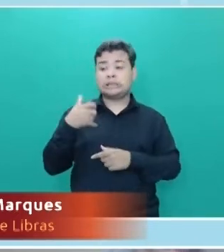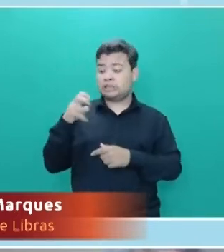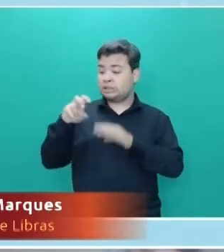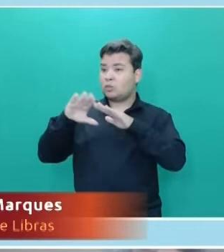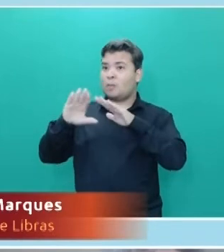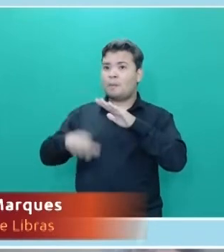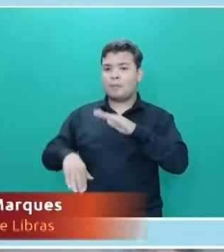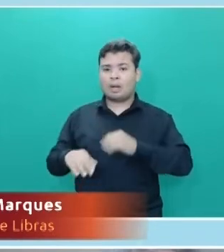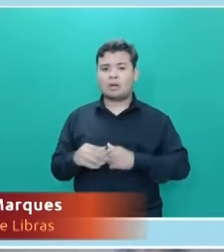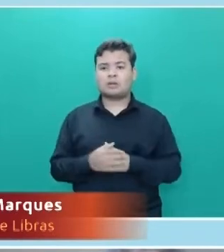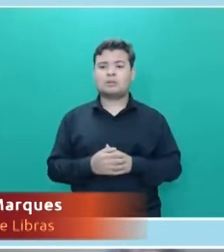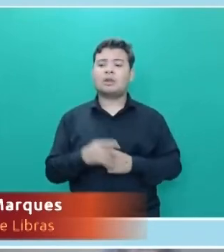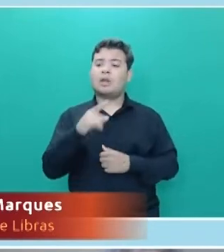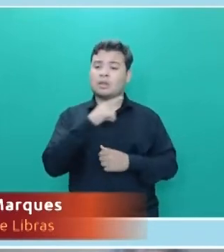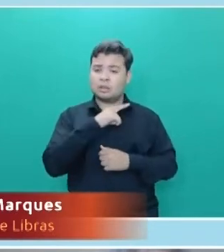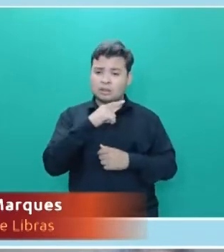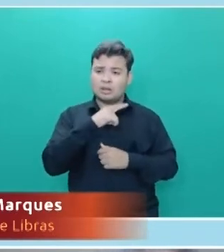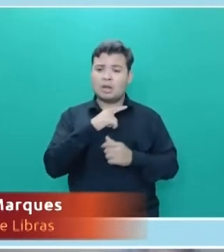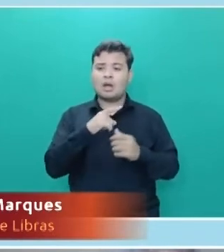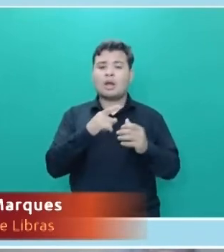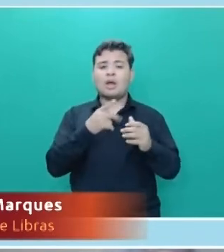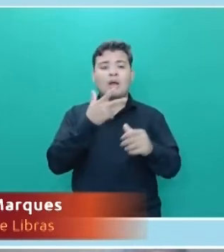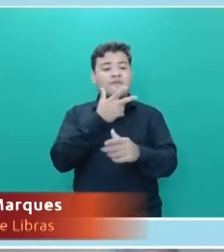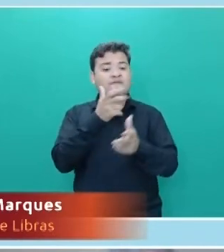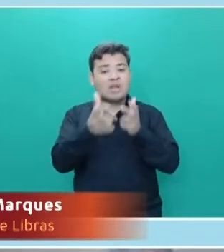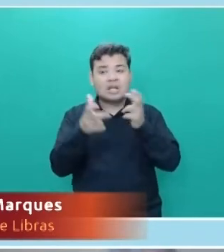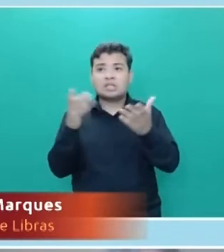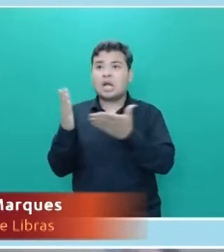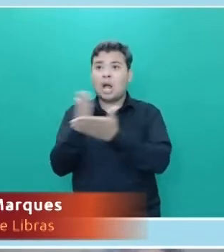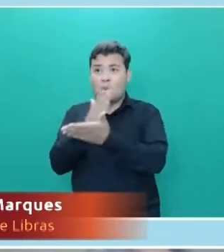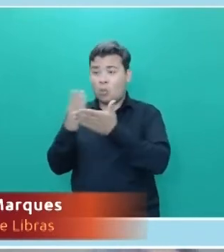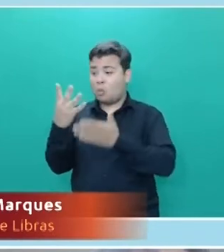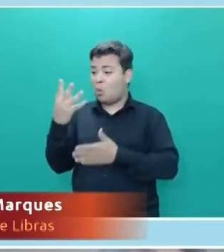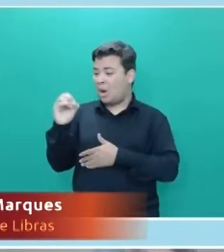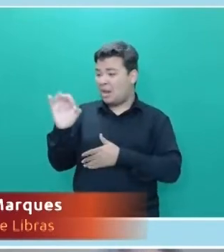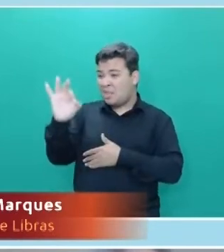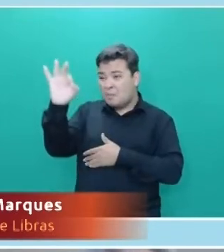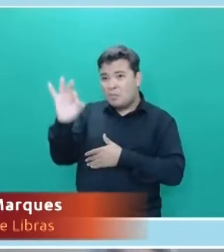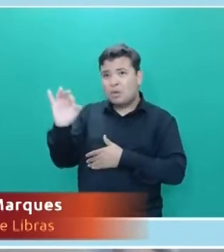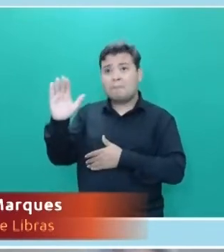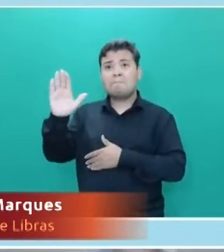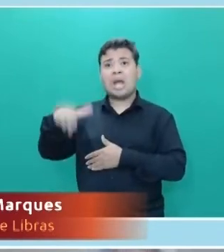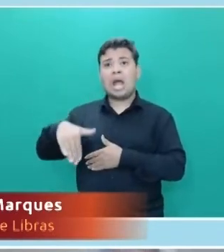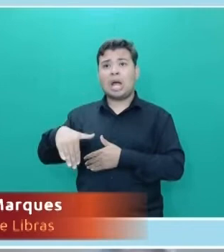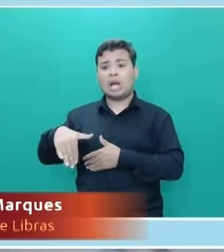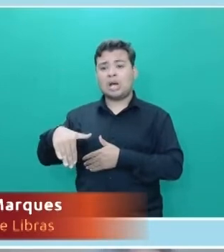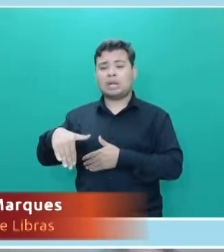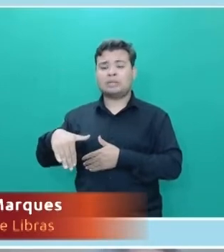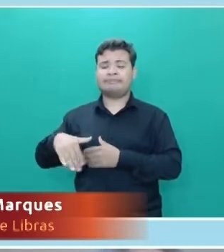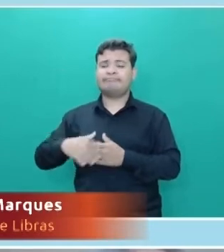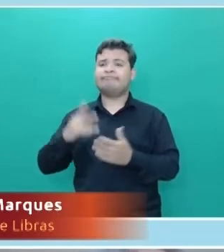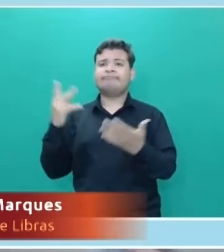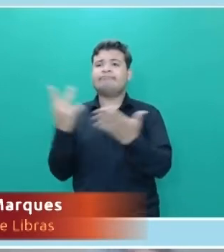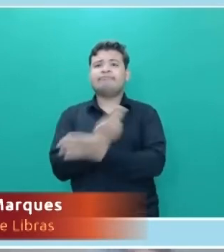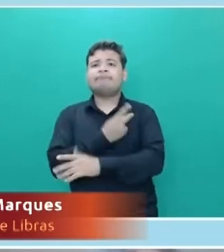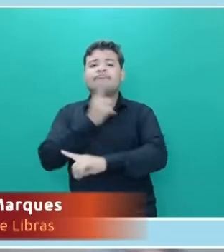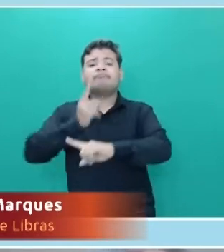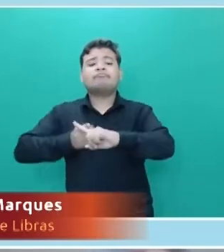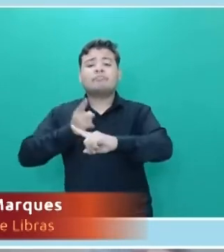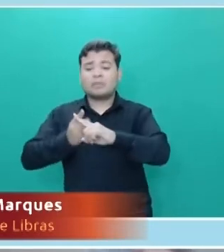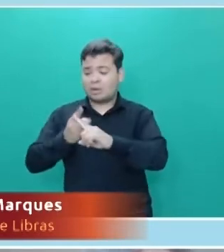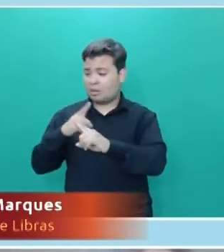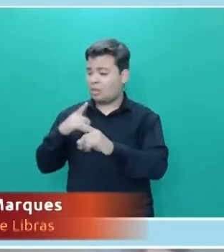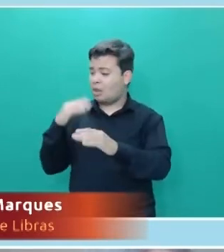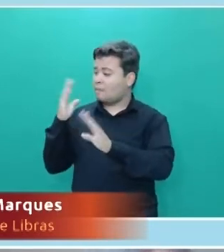algumas vacinas com menos de 40% de cobertura. Então, isso se deve a todo um processo que a gente tem, mesmo nos últimos 4 anos,